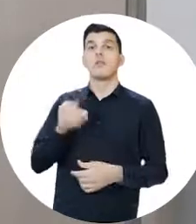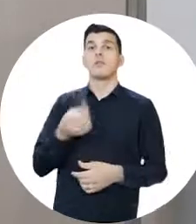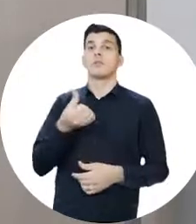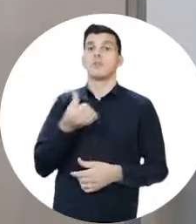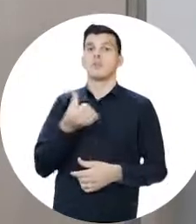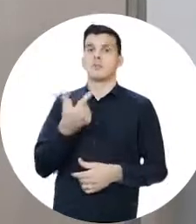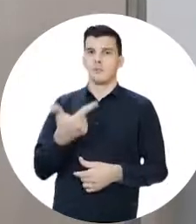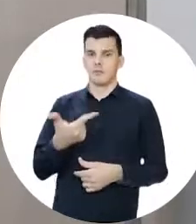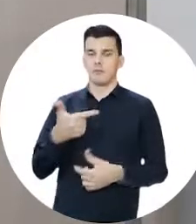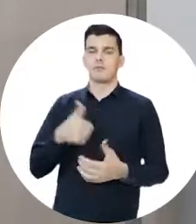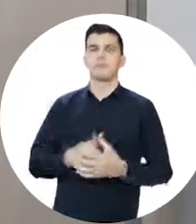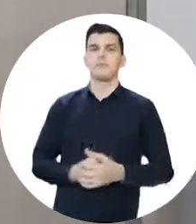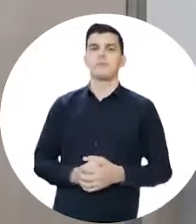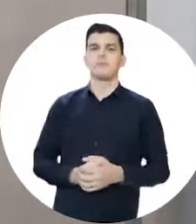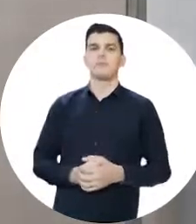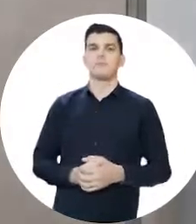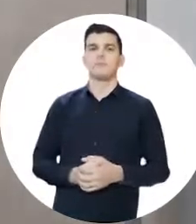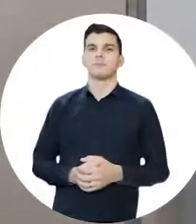0,62.